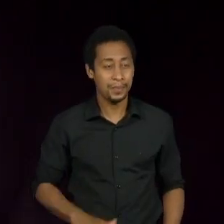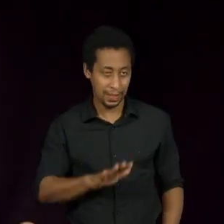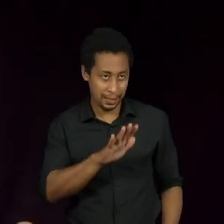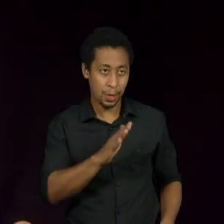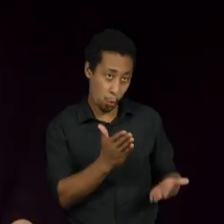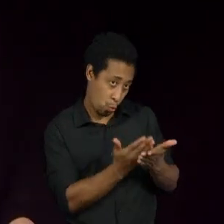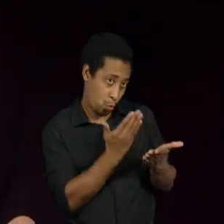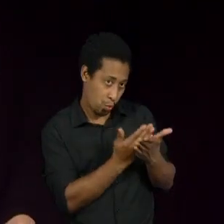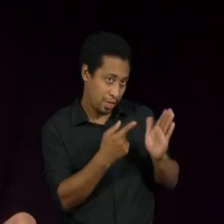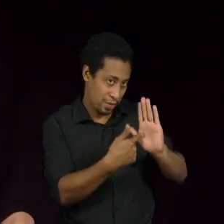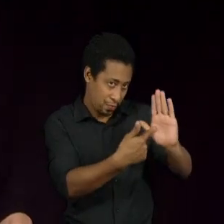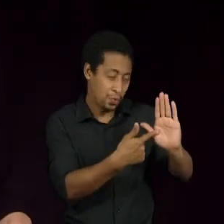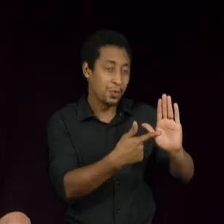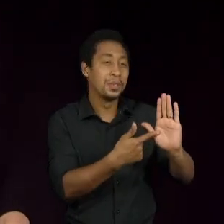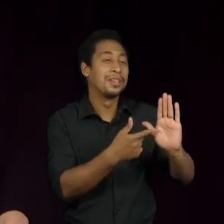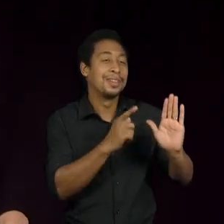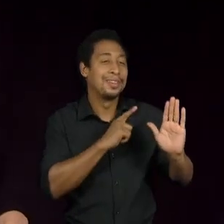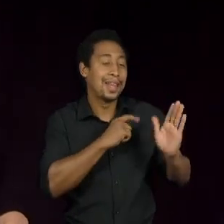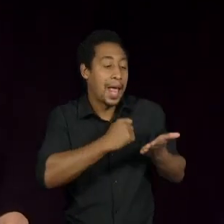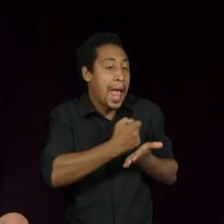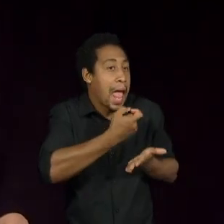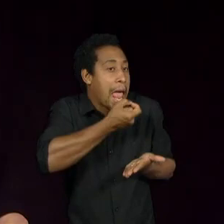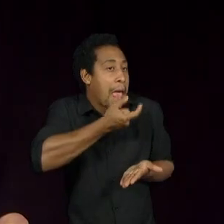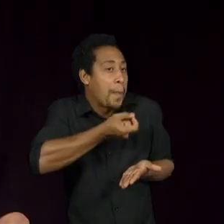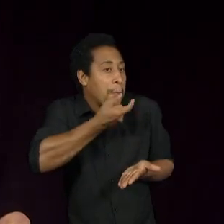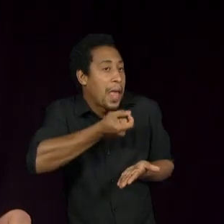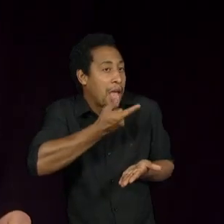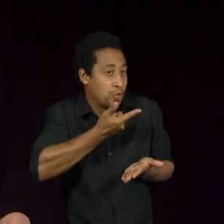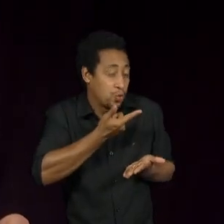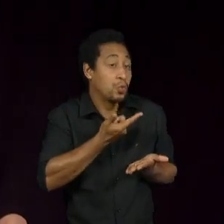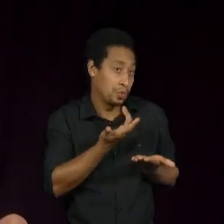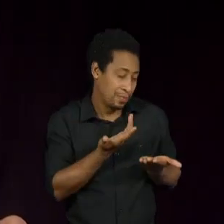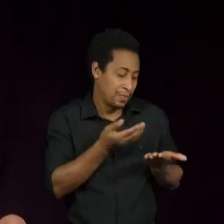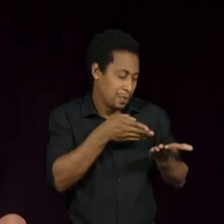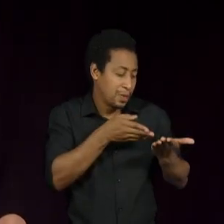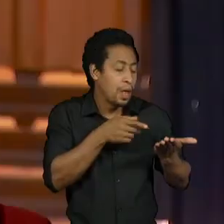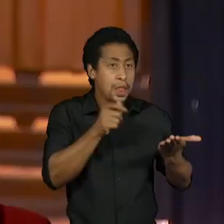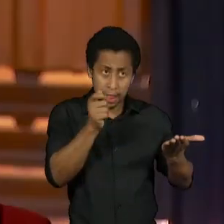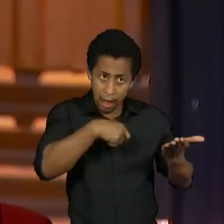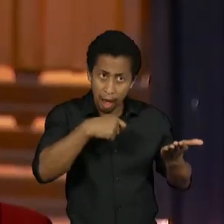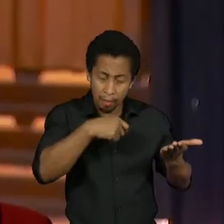remédio, nós adultos, podemos aprender